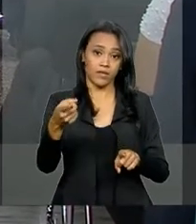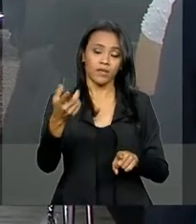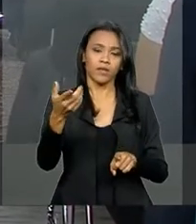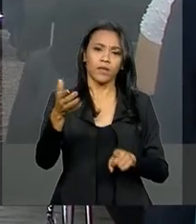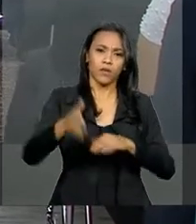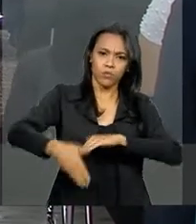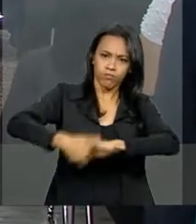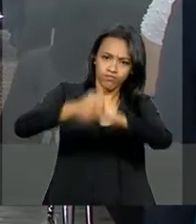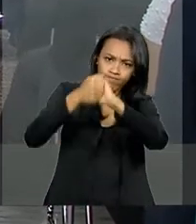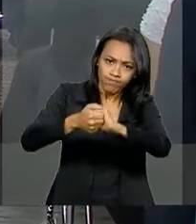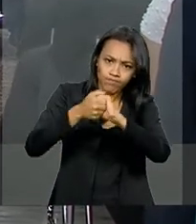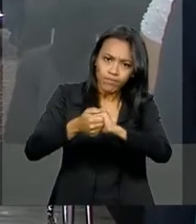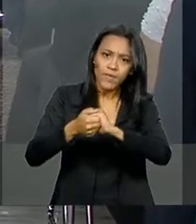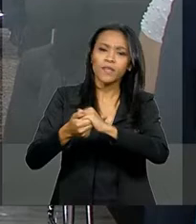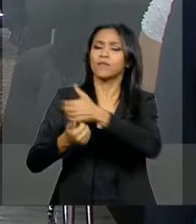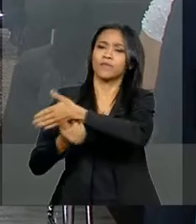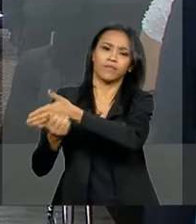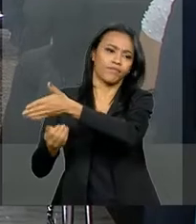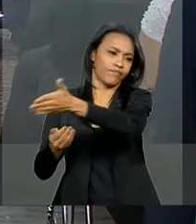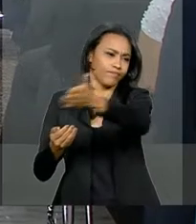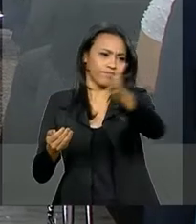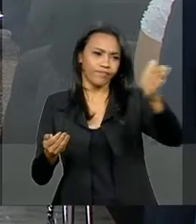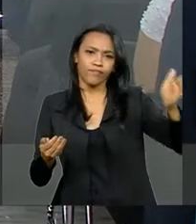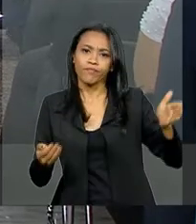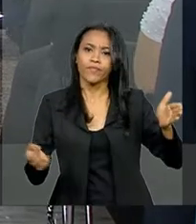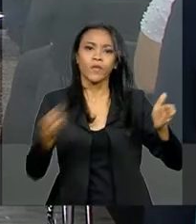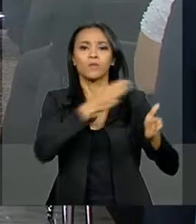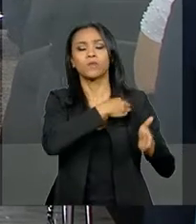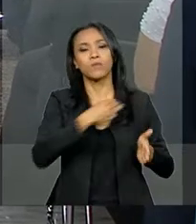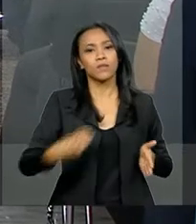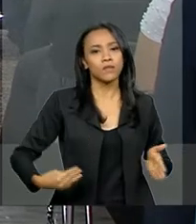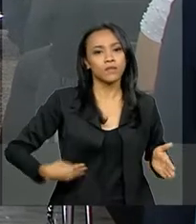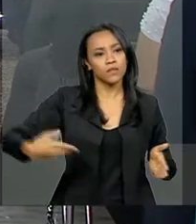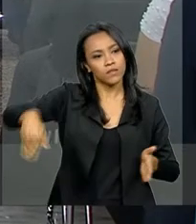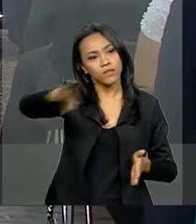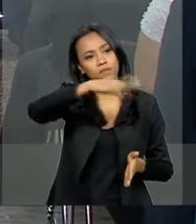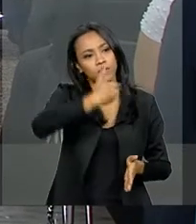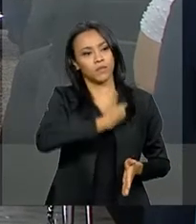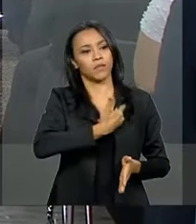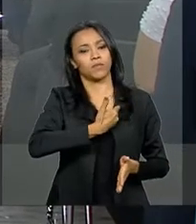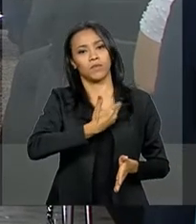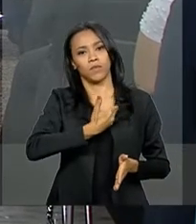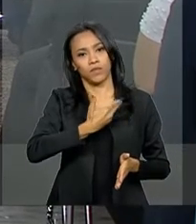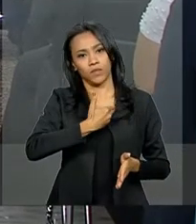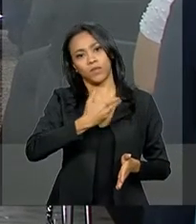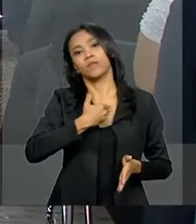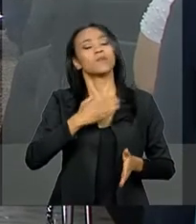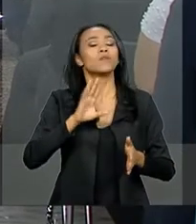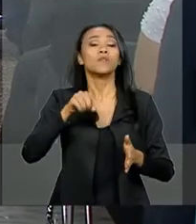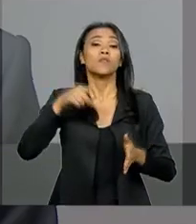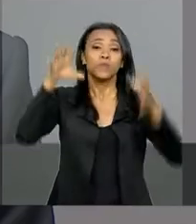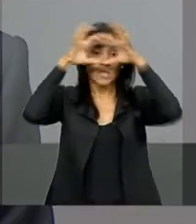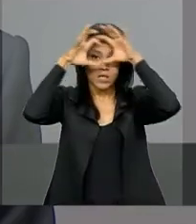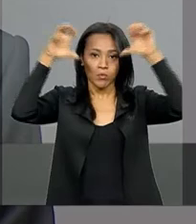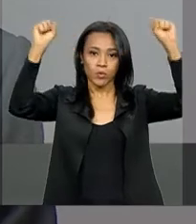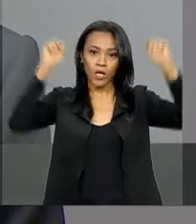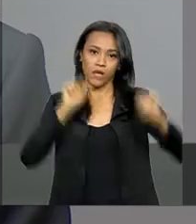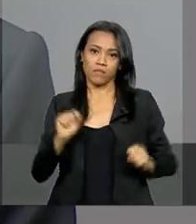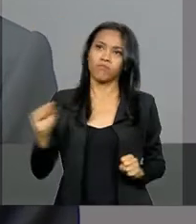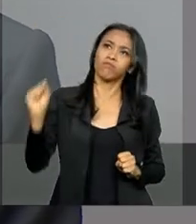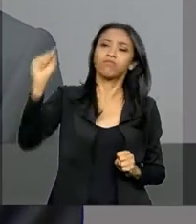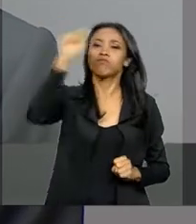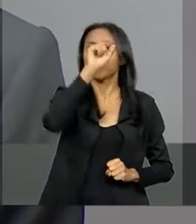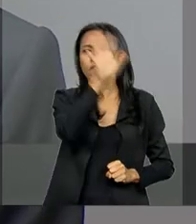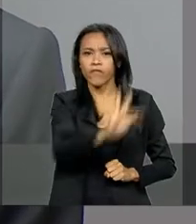quem cumprimento todos os ministros colegas magistrados dos tribunais superiores tribunais regionais federais